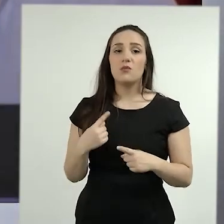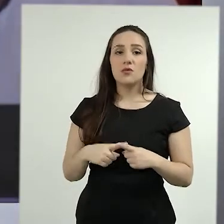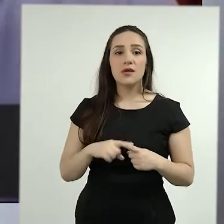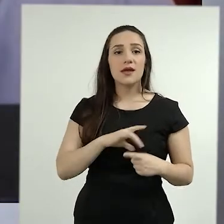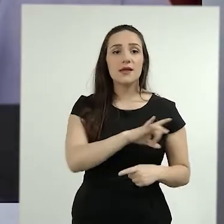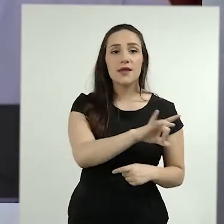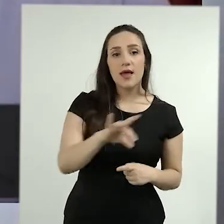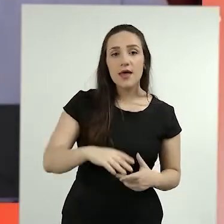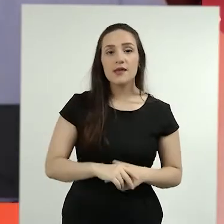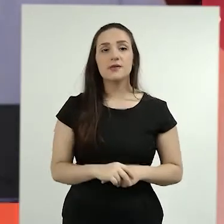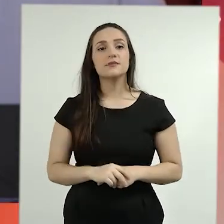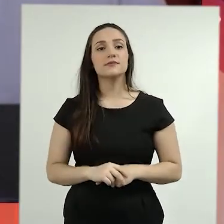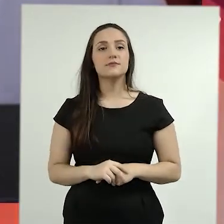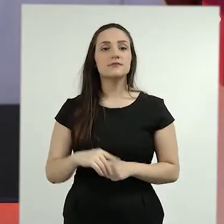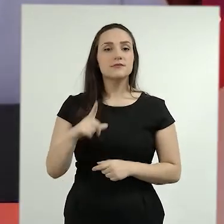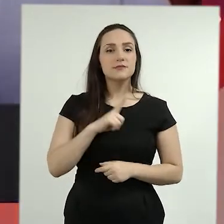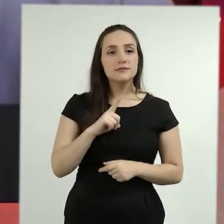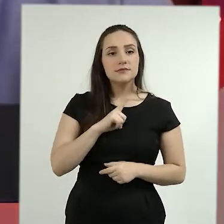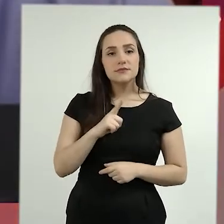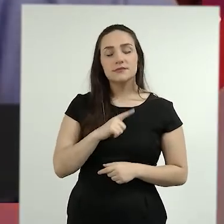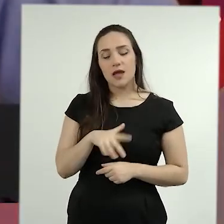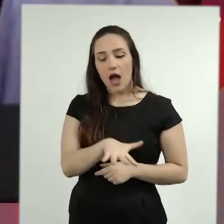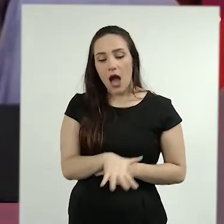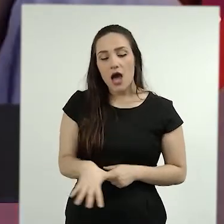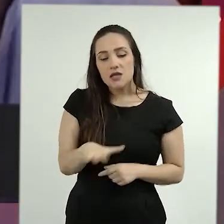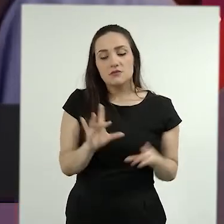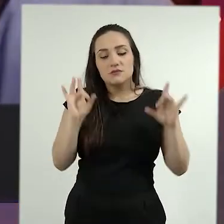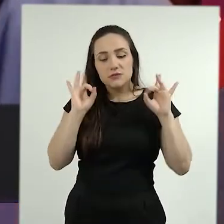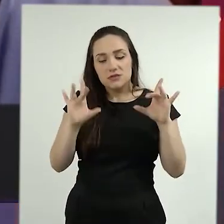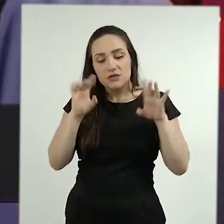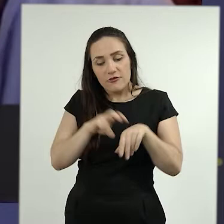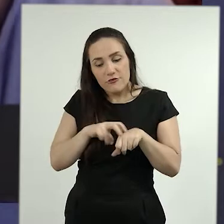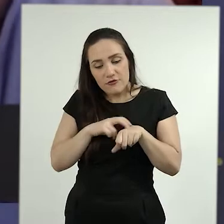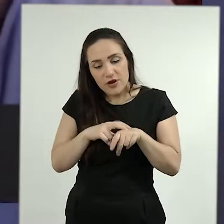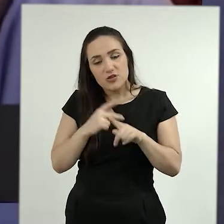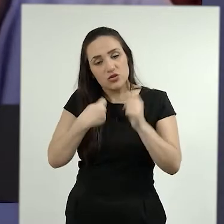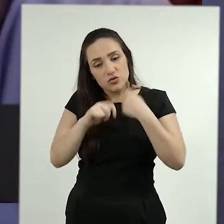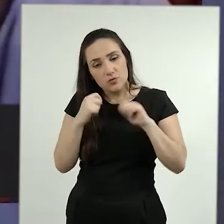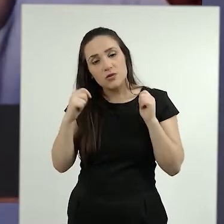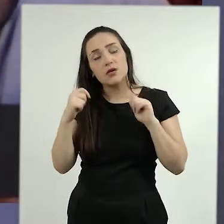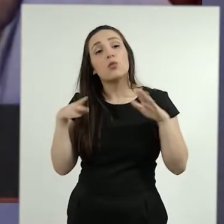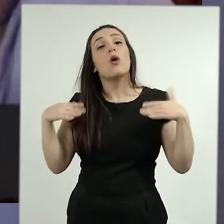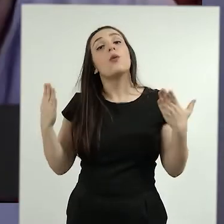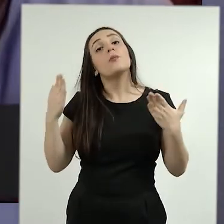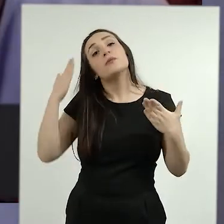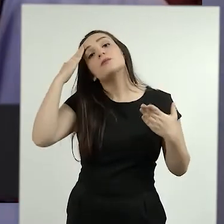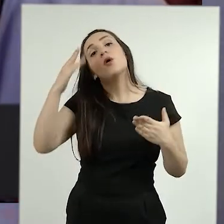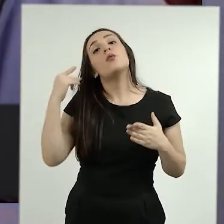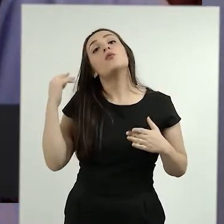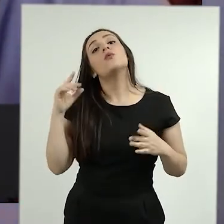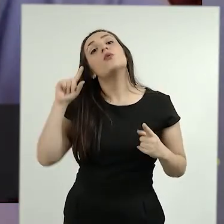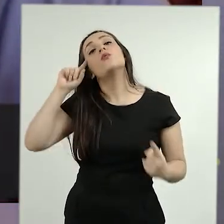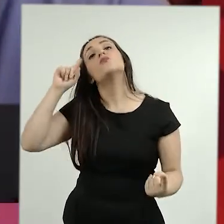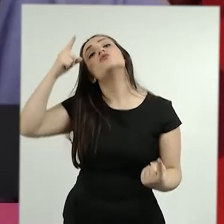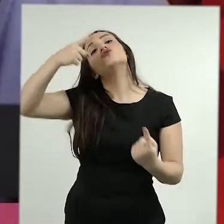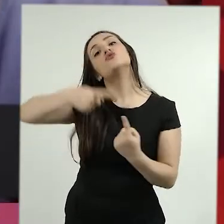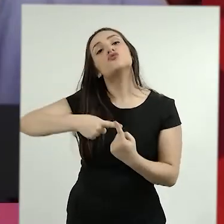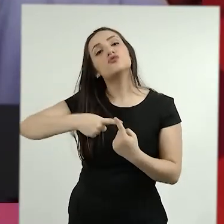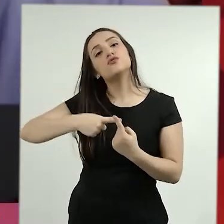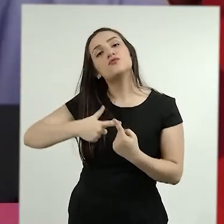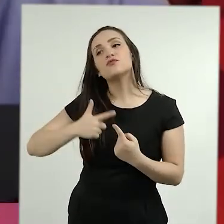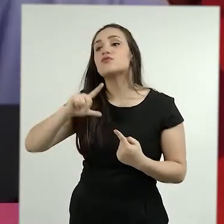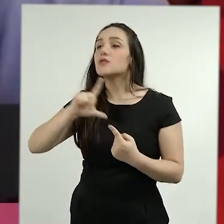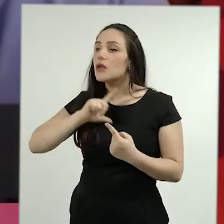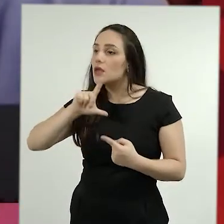para as áreas urbanas que estão ali próximas. Então, e para você criar essas áreas de zoneamento econômico-ecológico, que tem como principal objetivo promover ali